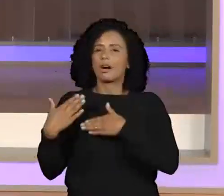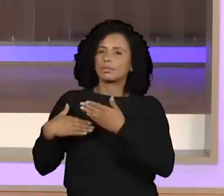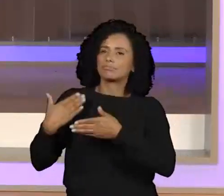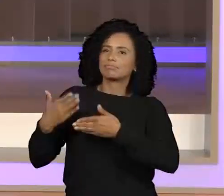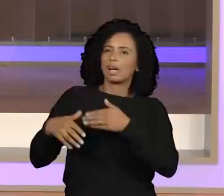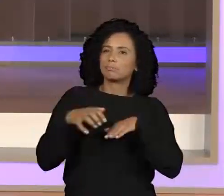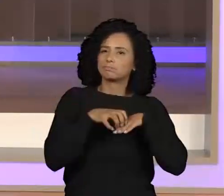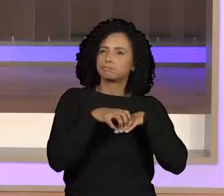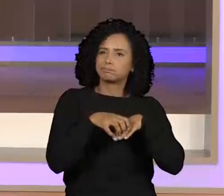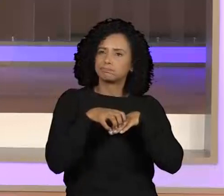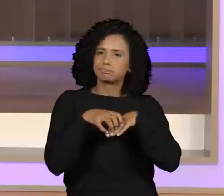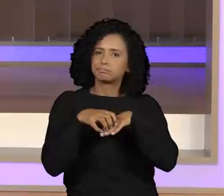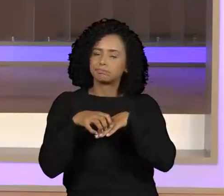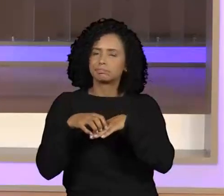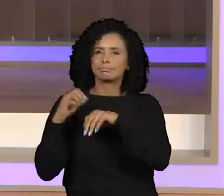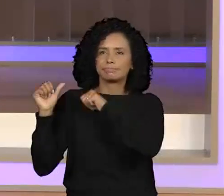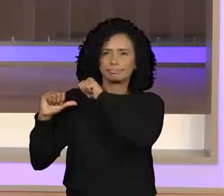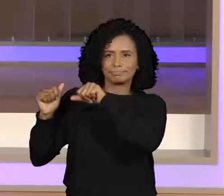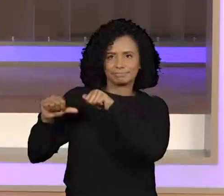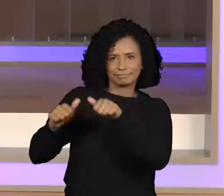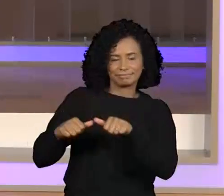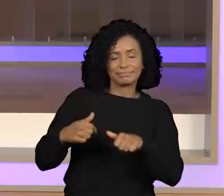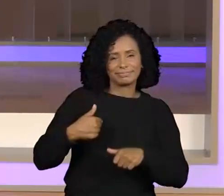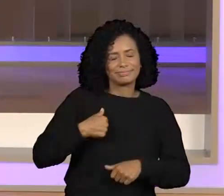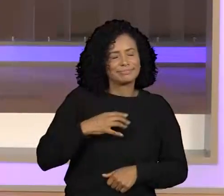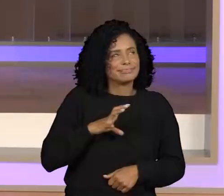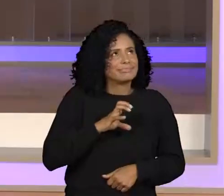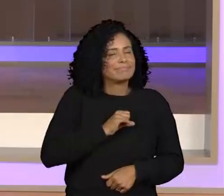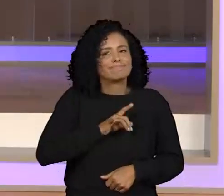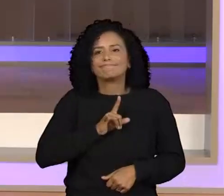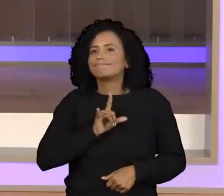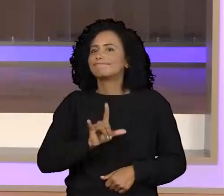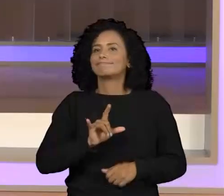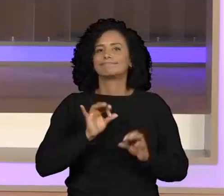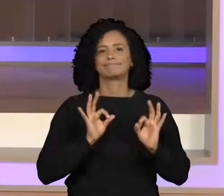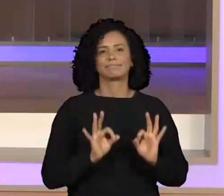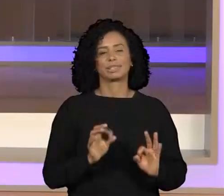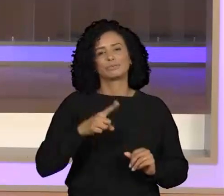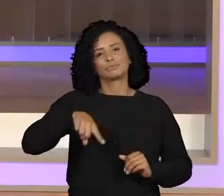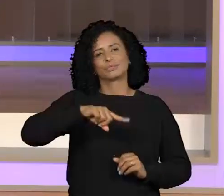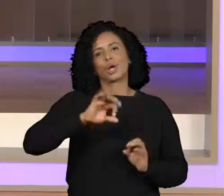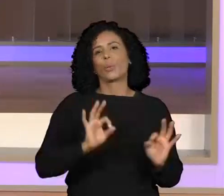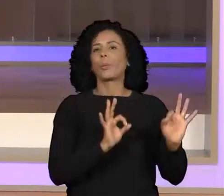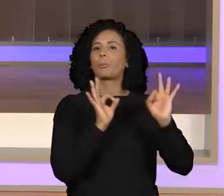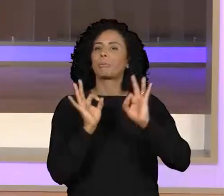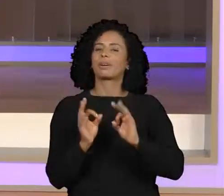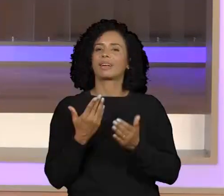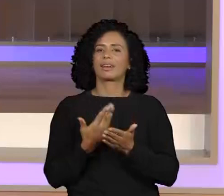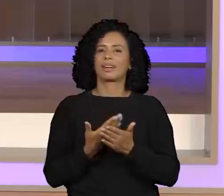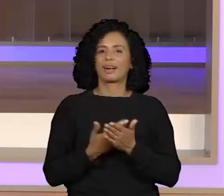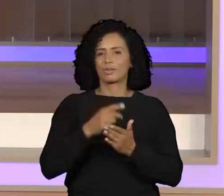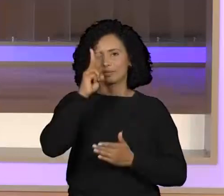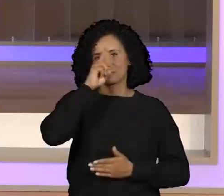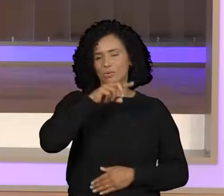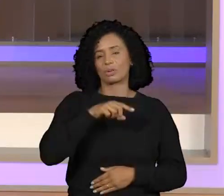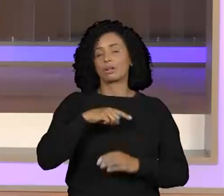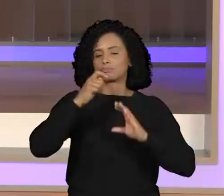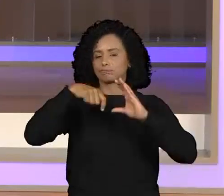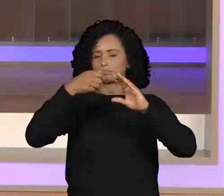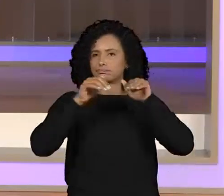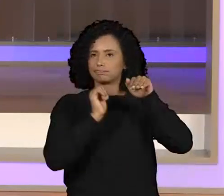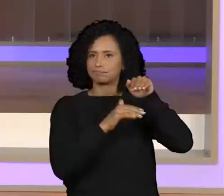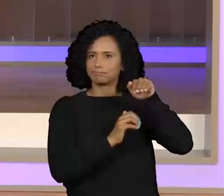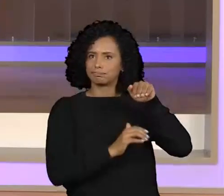transporte, que é algo que você sabe que eu amo. Então, continue acompanhando aí as aulas de história aqui no nosso repositório e vamos